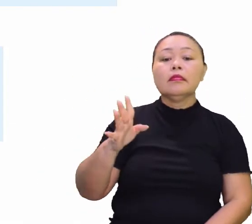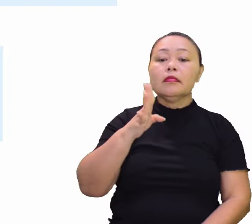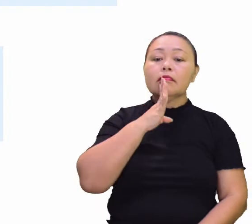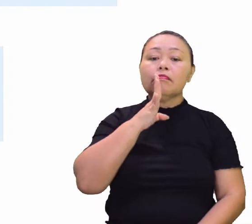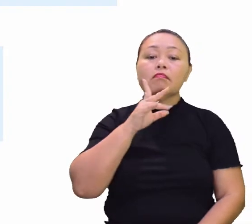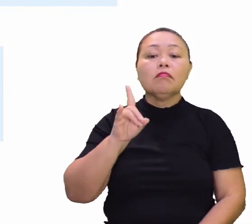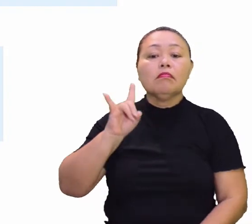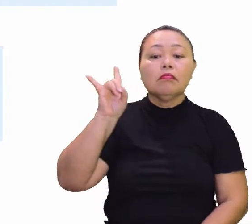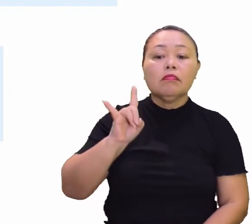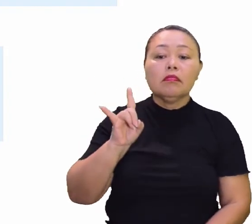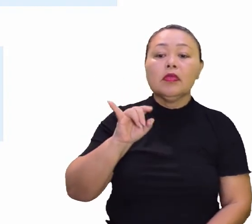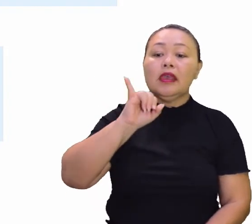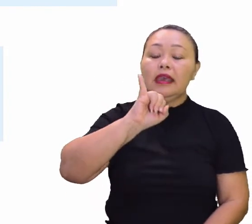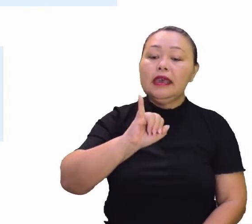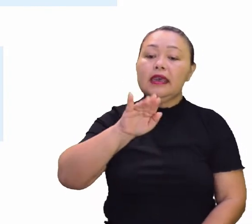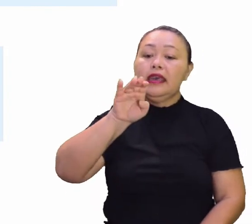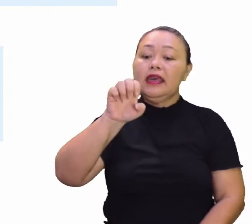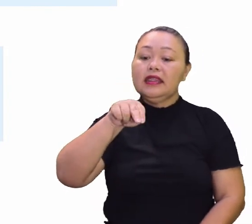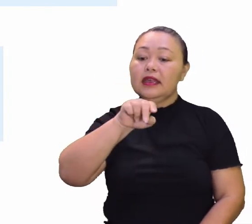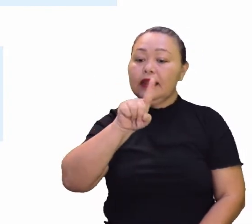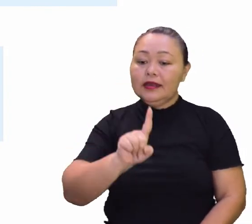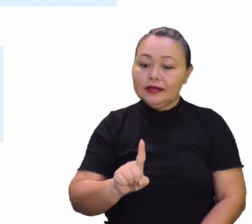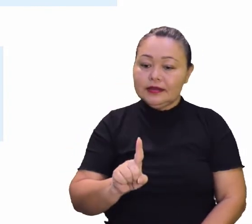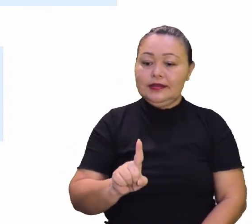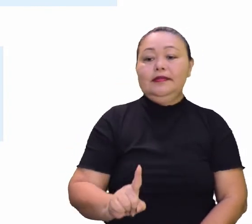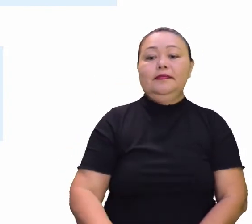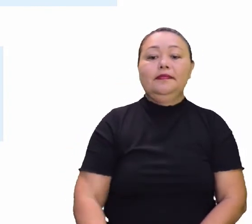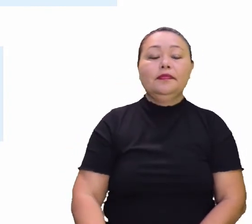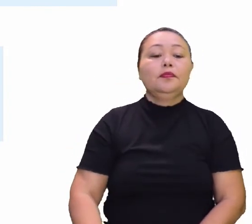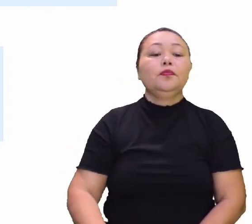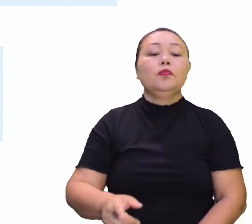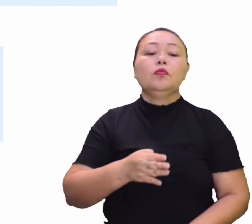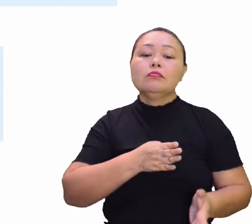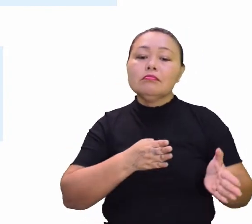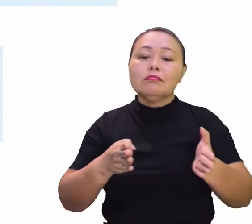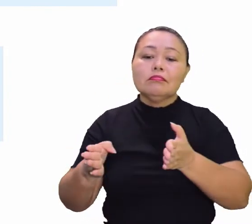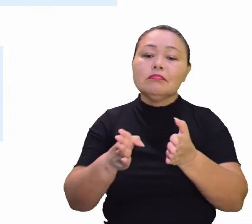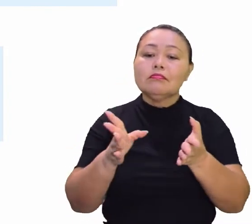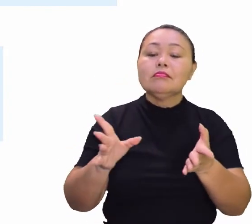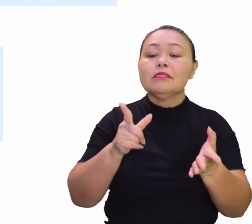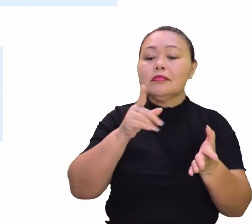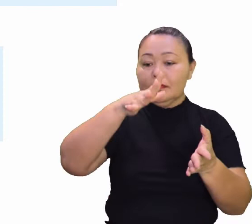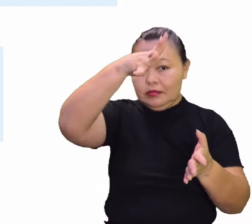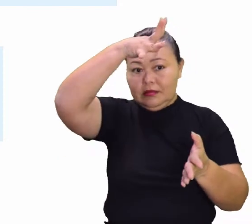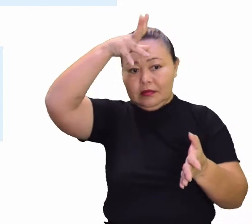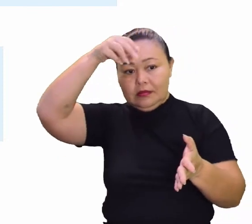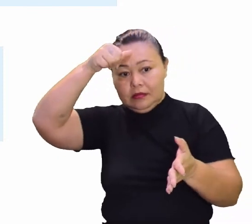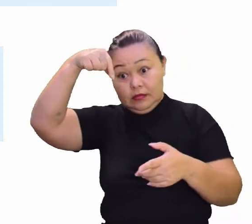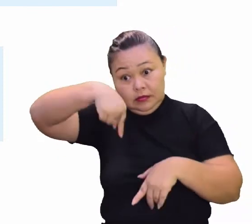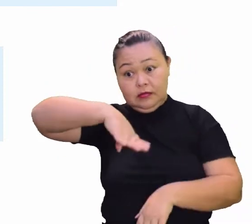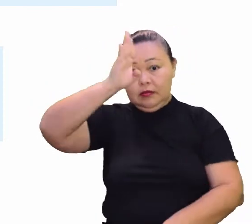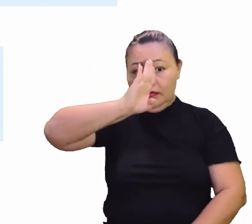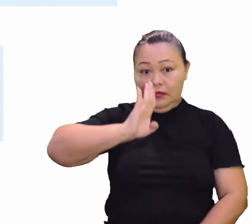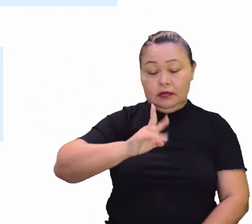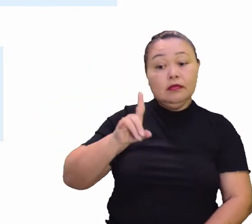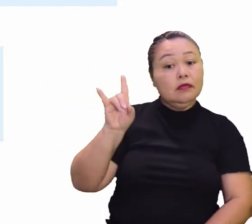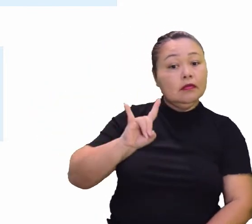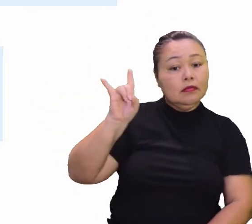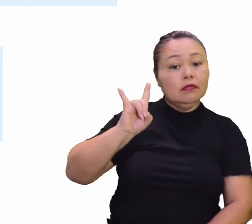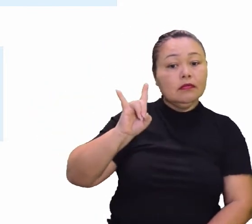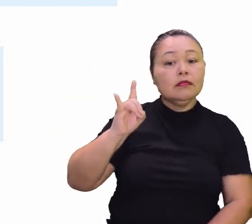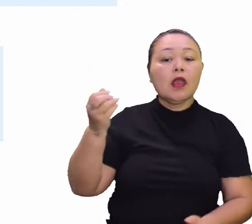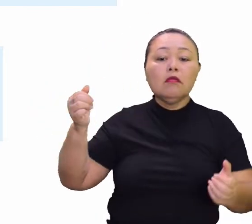Conhecido na Bolívia como Rio Itenês. é um curso de água da bacia do Rio Amazonas, no Brasil e na